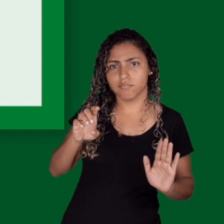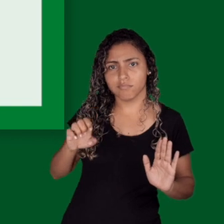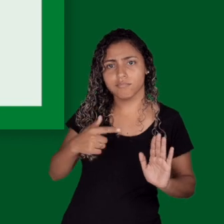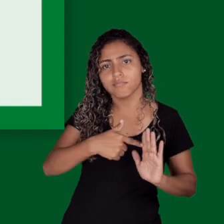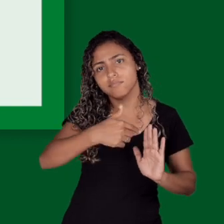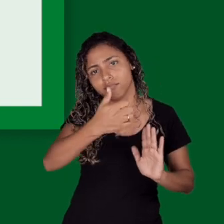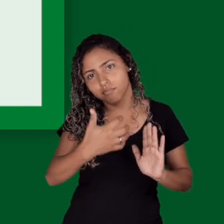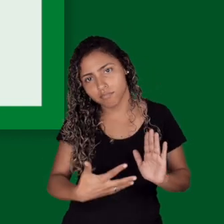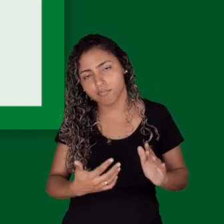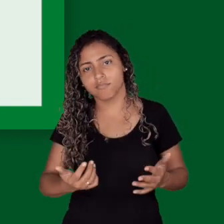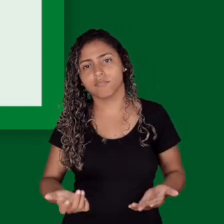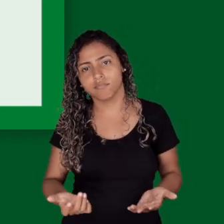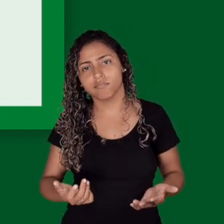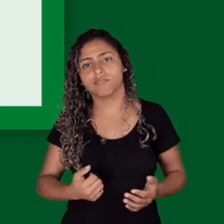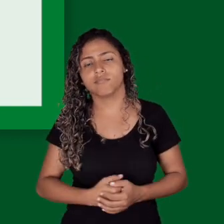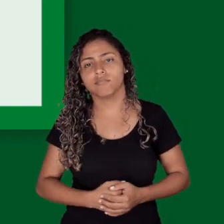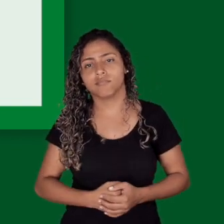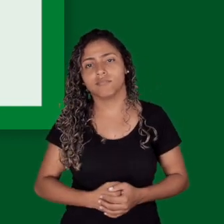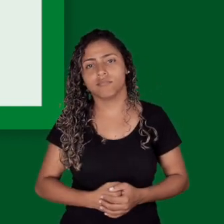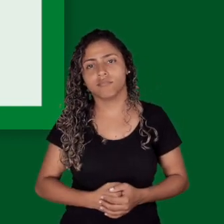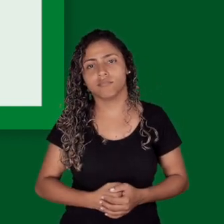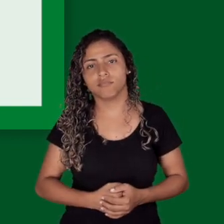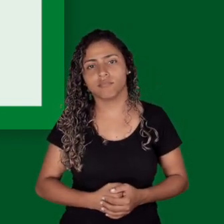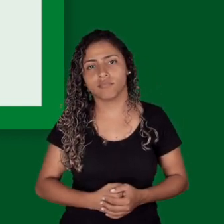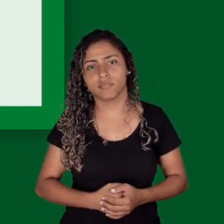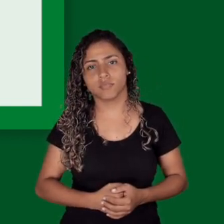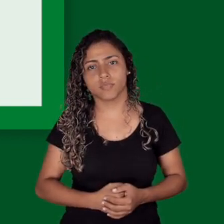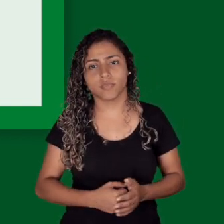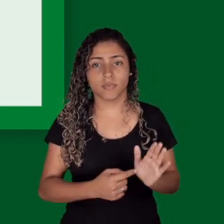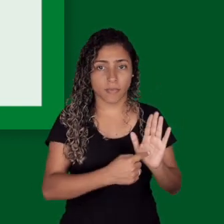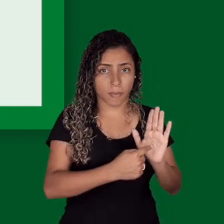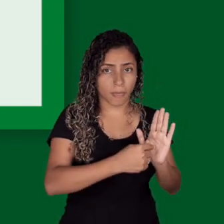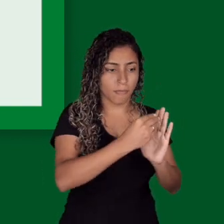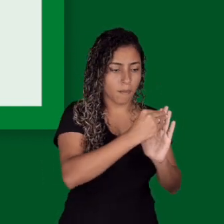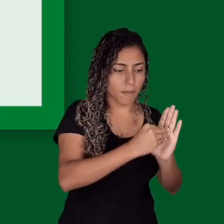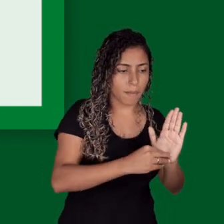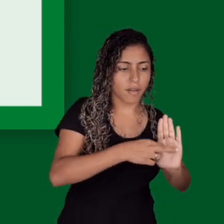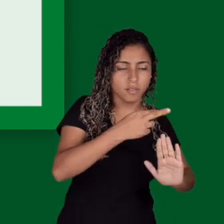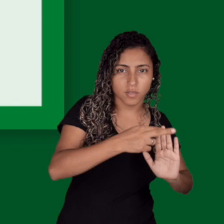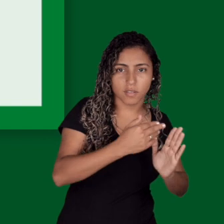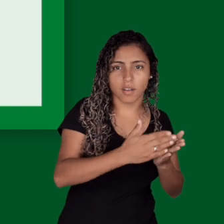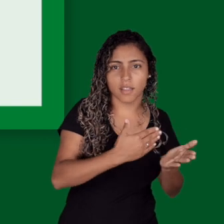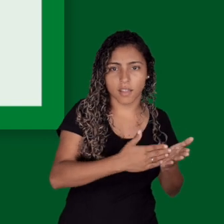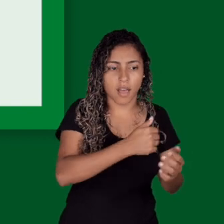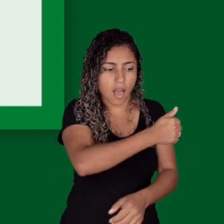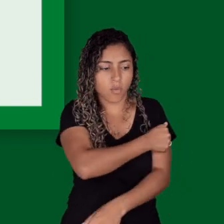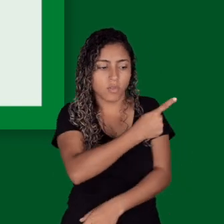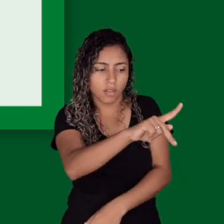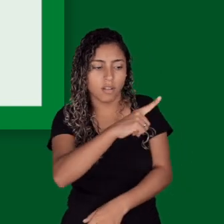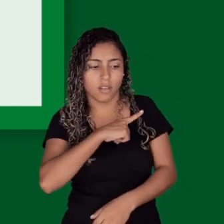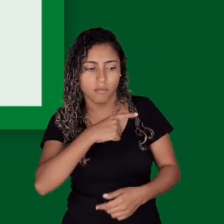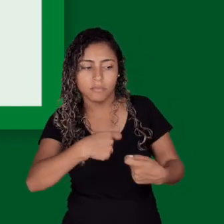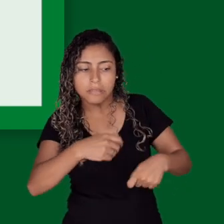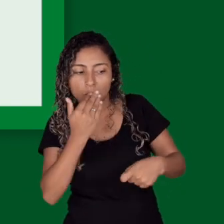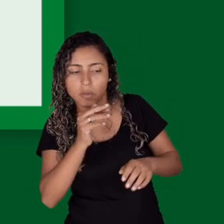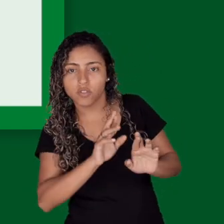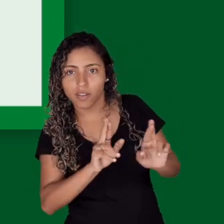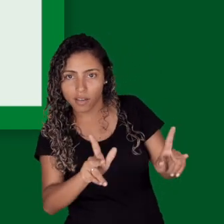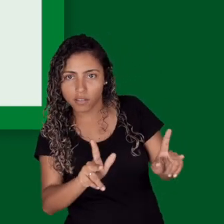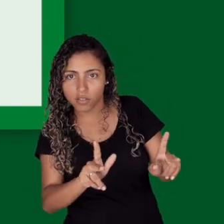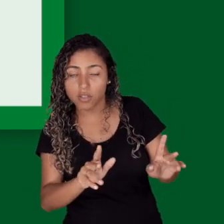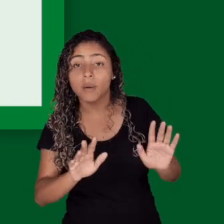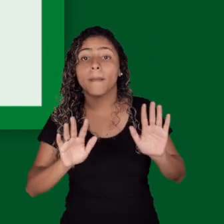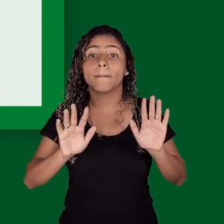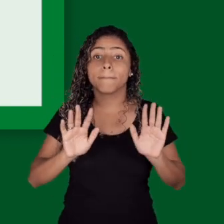né, aquela resolução e o caderno para os alunos com necessidades alimentares especiais, mas a gente não faz